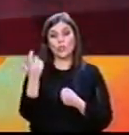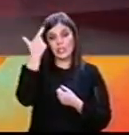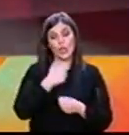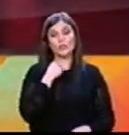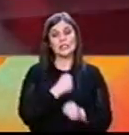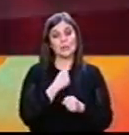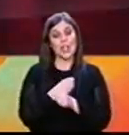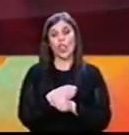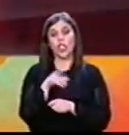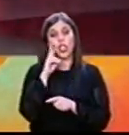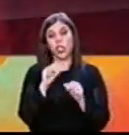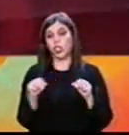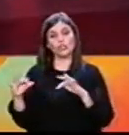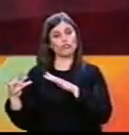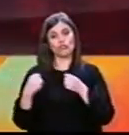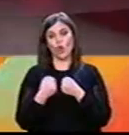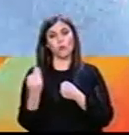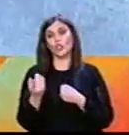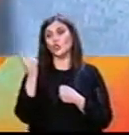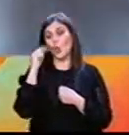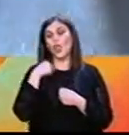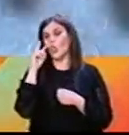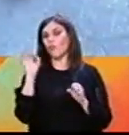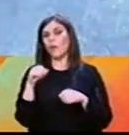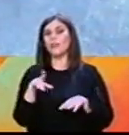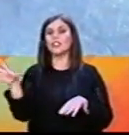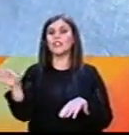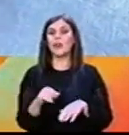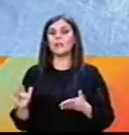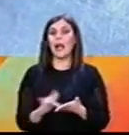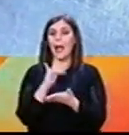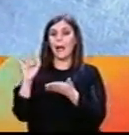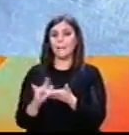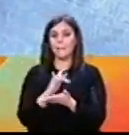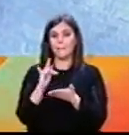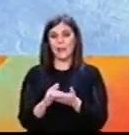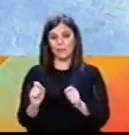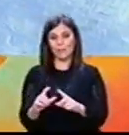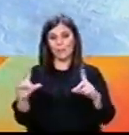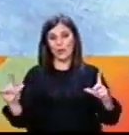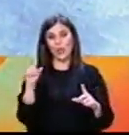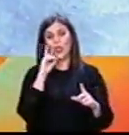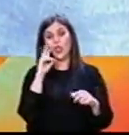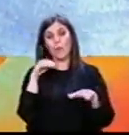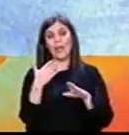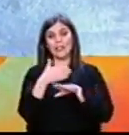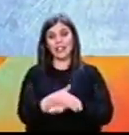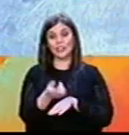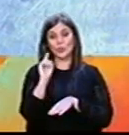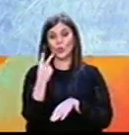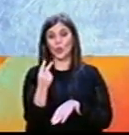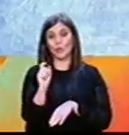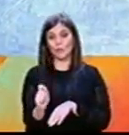não estava a assistir ao jogo. Sim. Mas nós levamos para lá um iPad e estávamos a ver o jogo. Só que aquilo não estava em direto, estava com